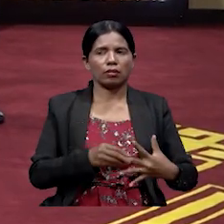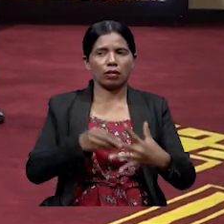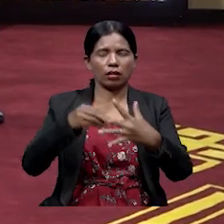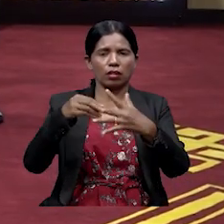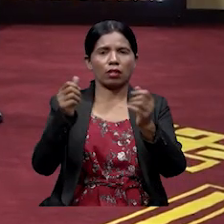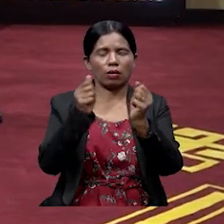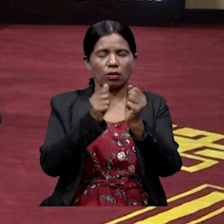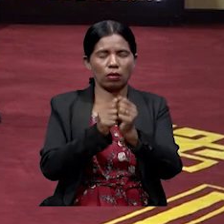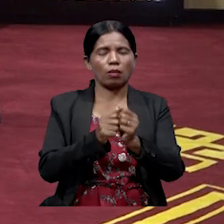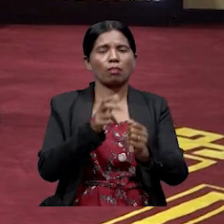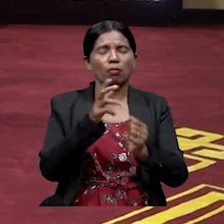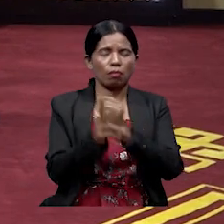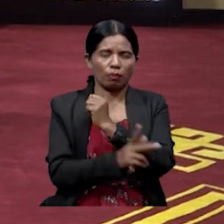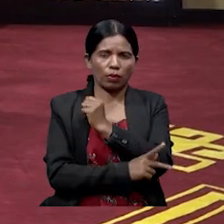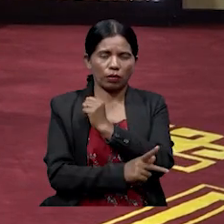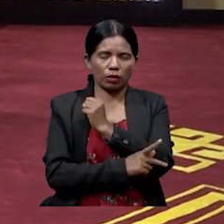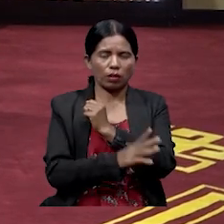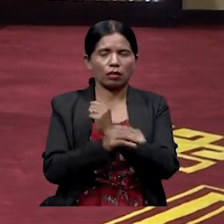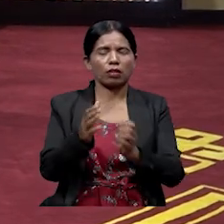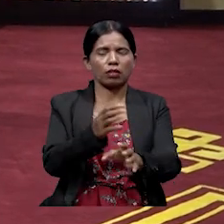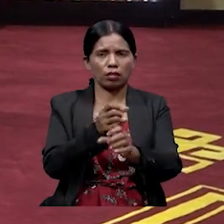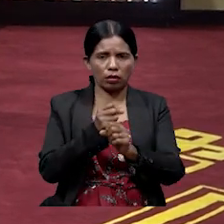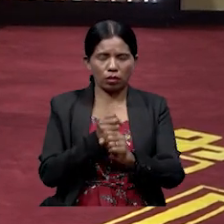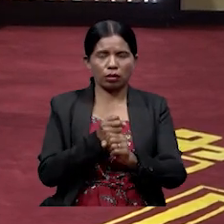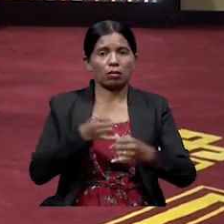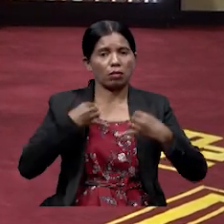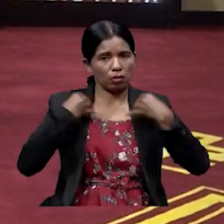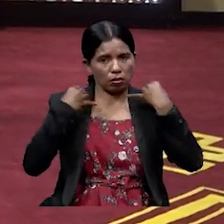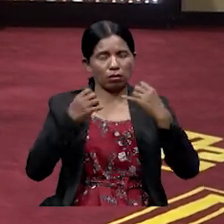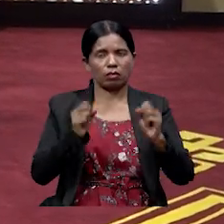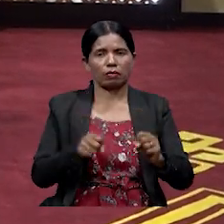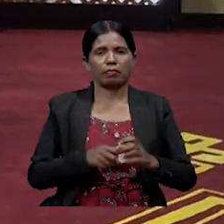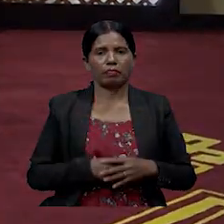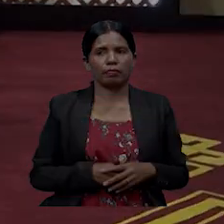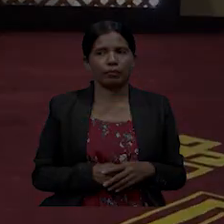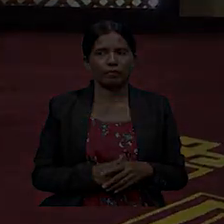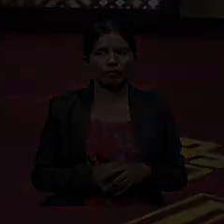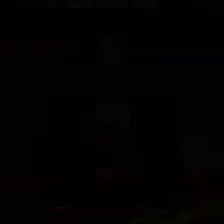Portugal, nebe merece atosimo grau Ordem IDNE. Bem-vinda, Simenes, Ziemen.